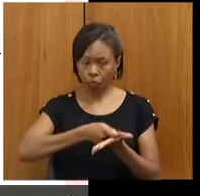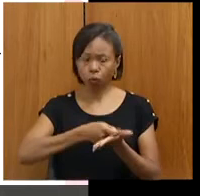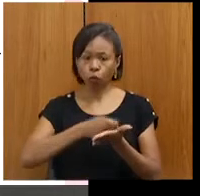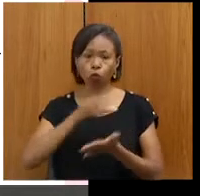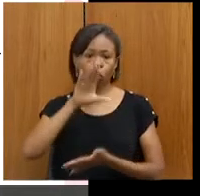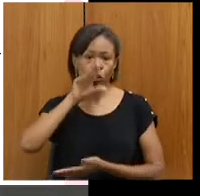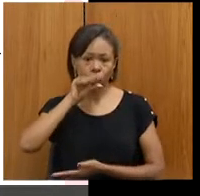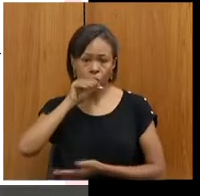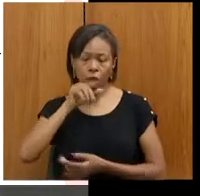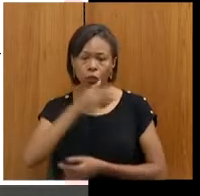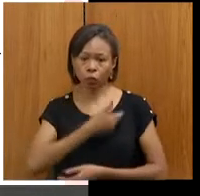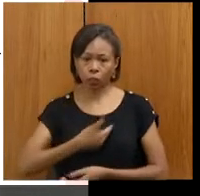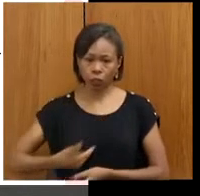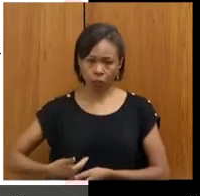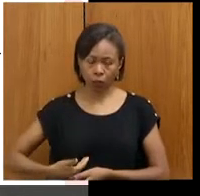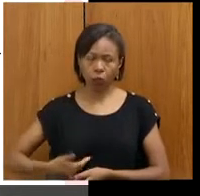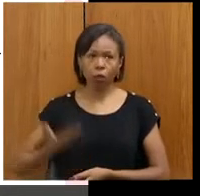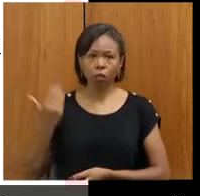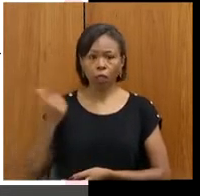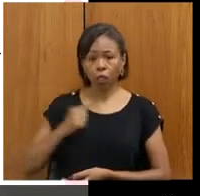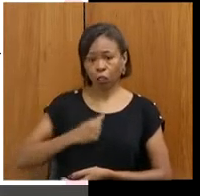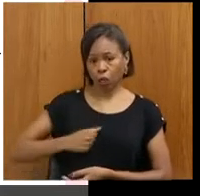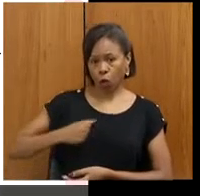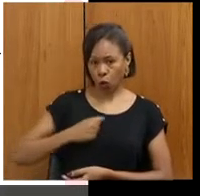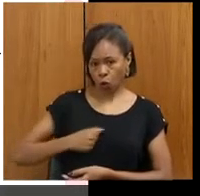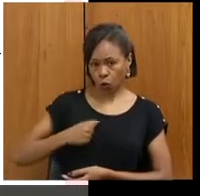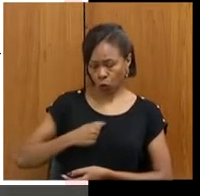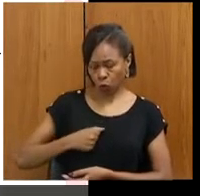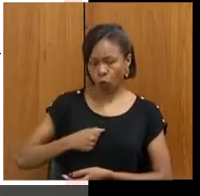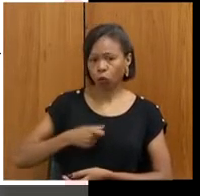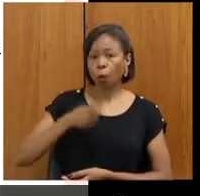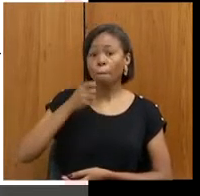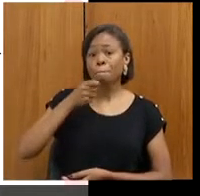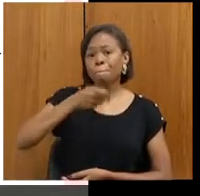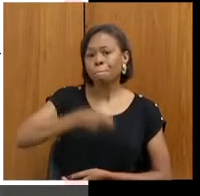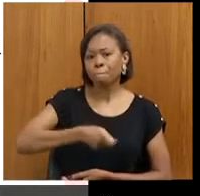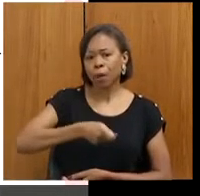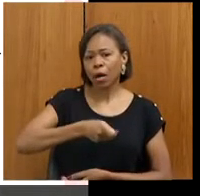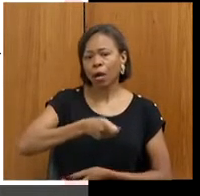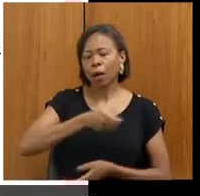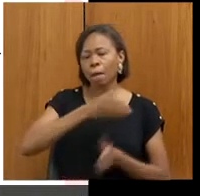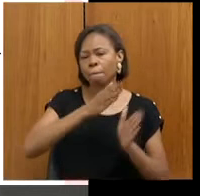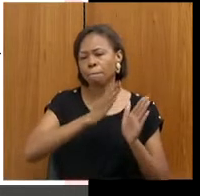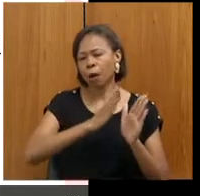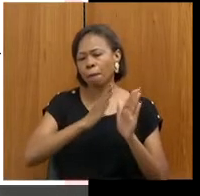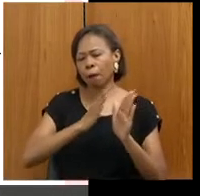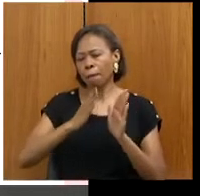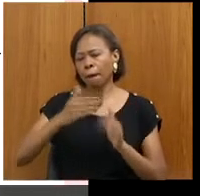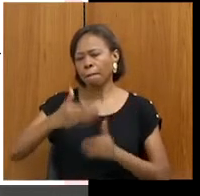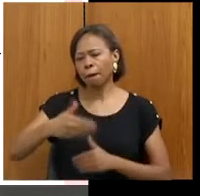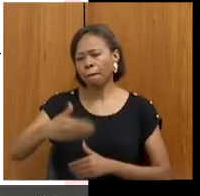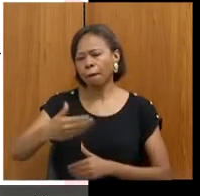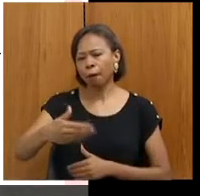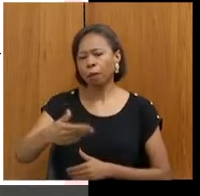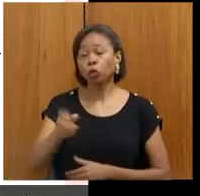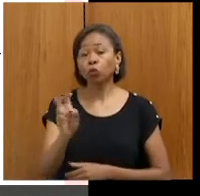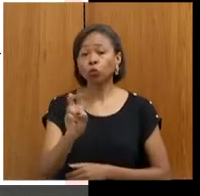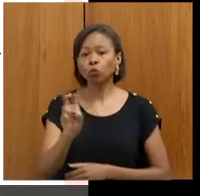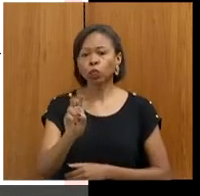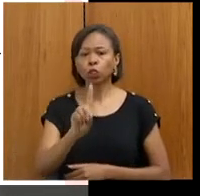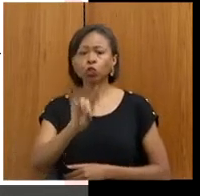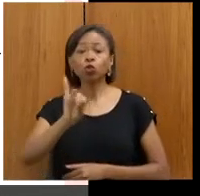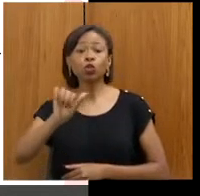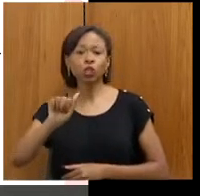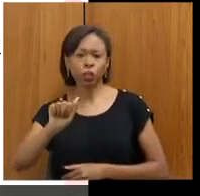estaduais desde agosto o estado paga regularmente o salário do servidor no quinto dia útil que